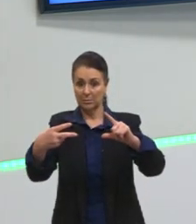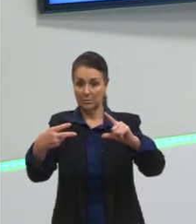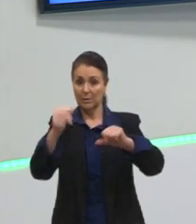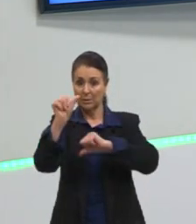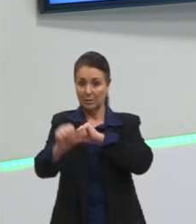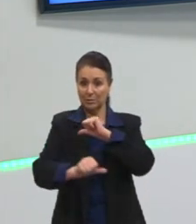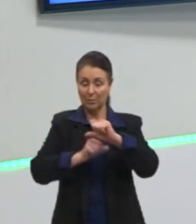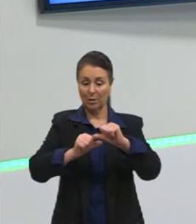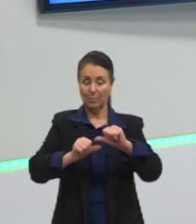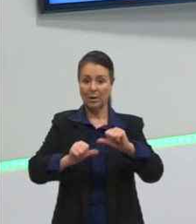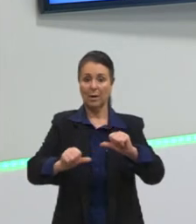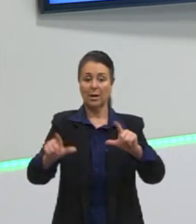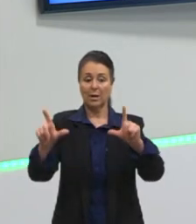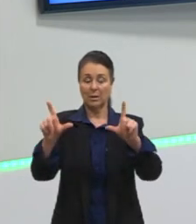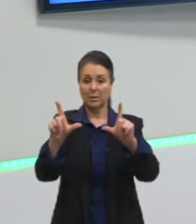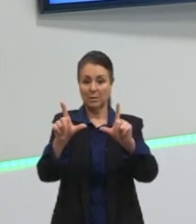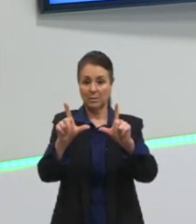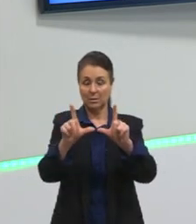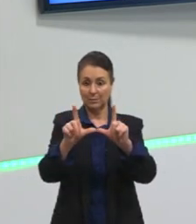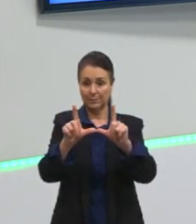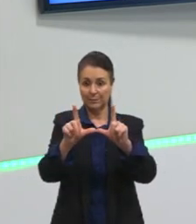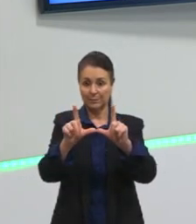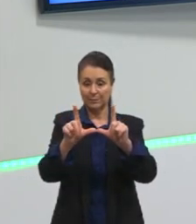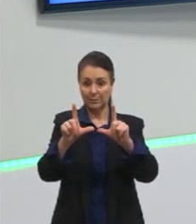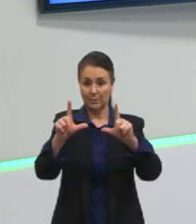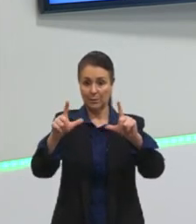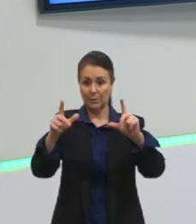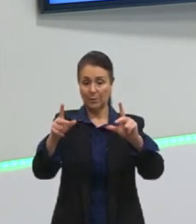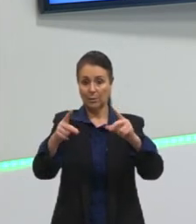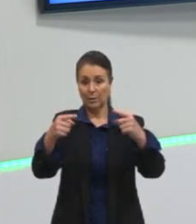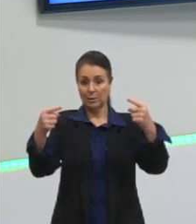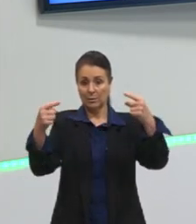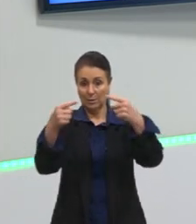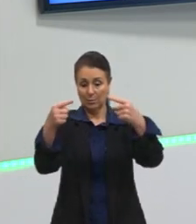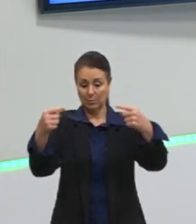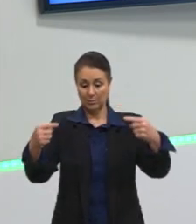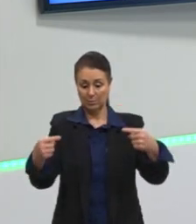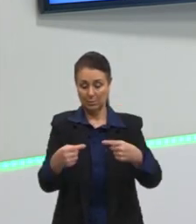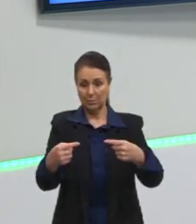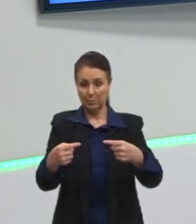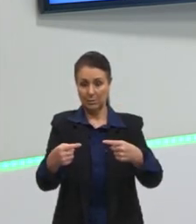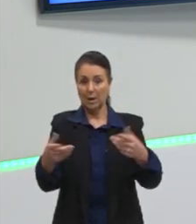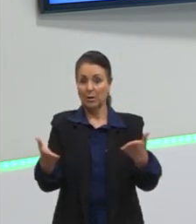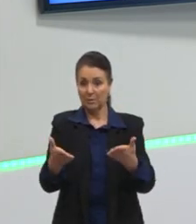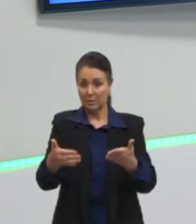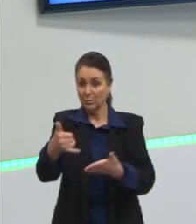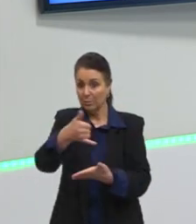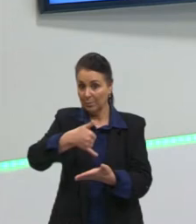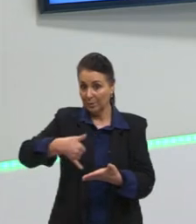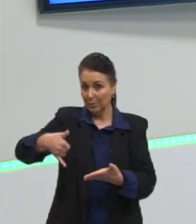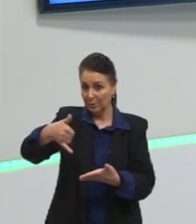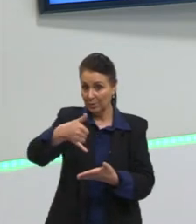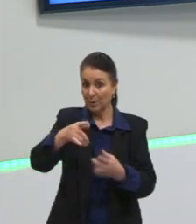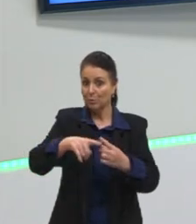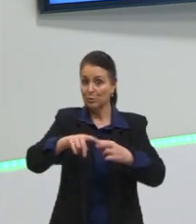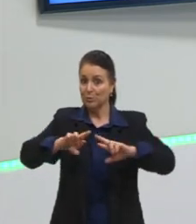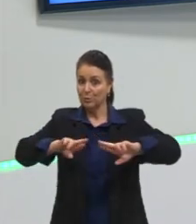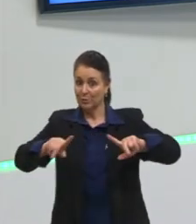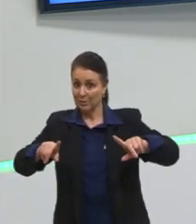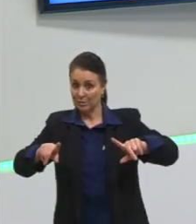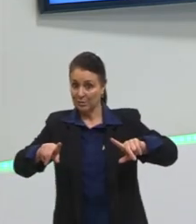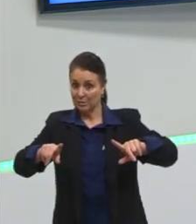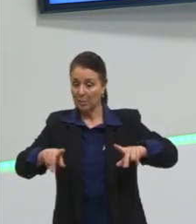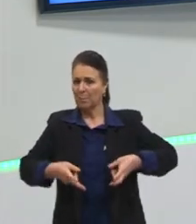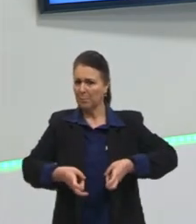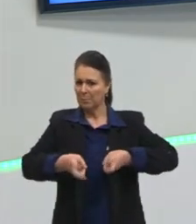um composto saturado aí você já começa a entender o que que seria uma gordura insaturada por uma gordura saturada mais ou menos isso